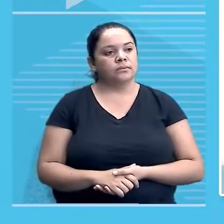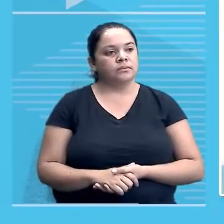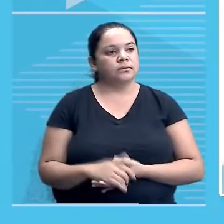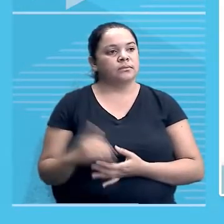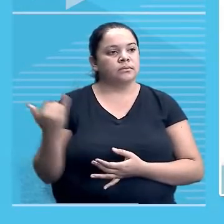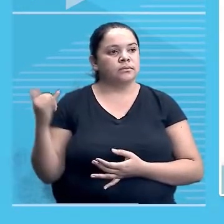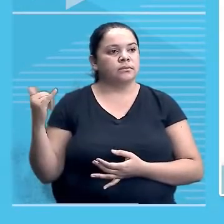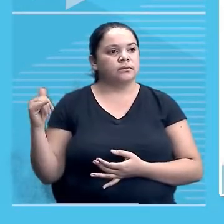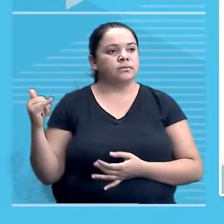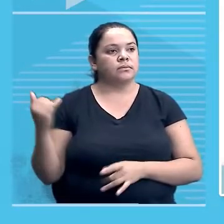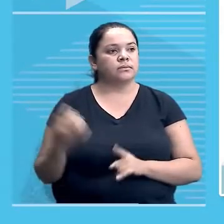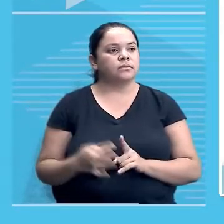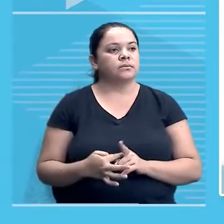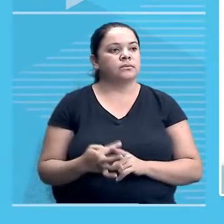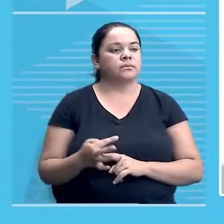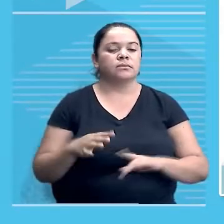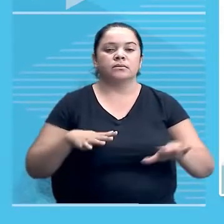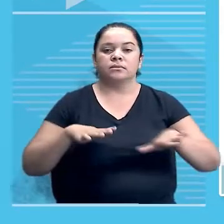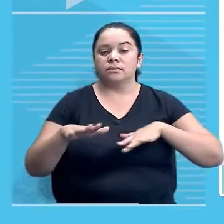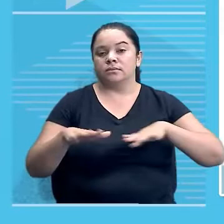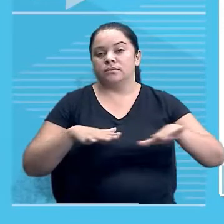em movimento.